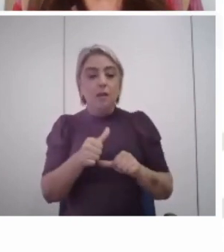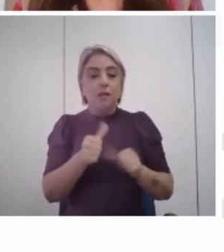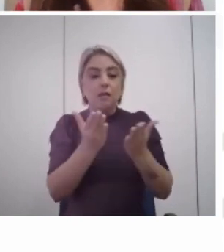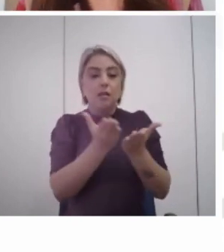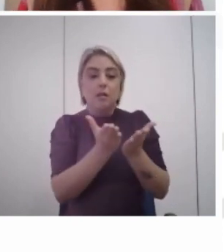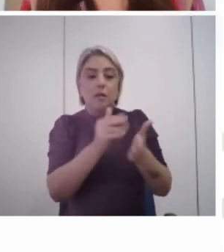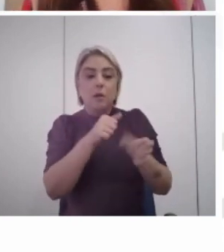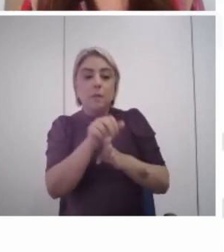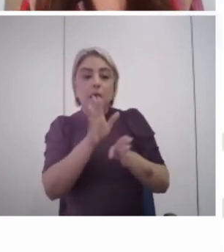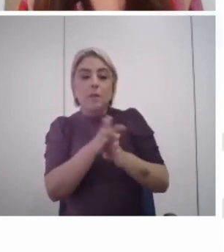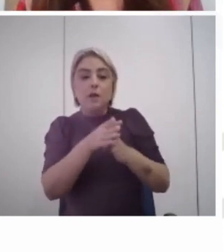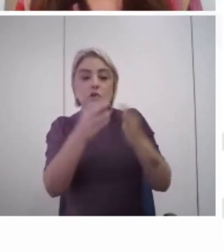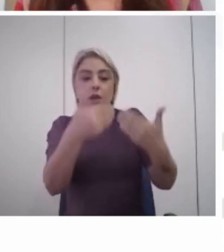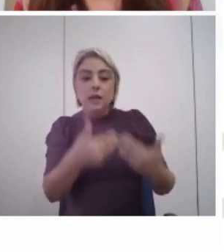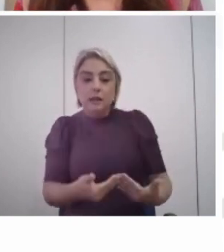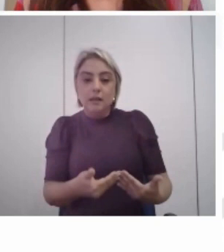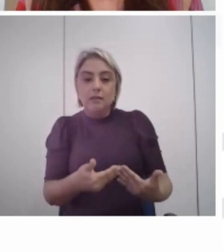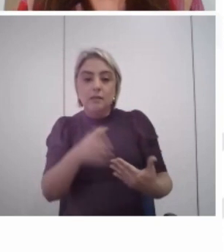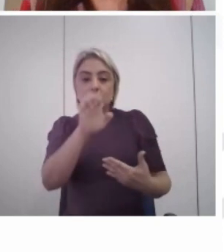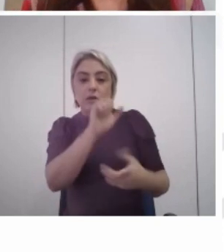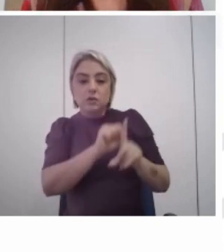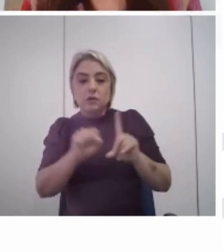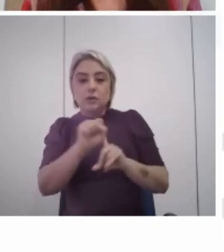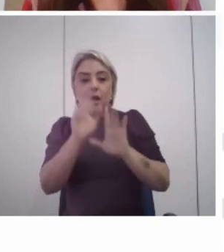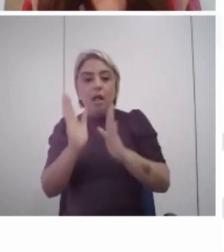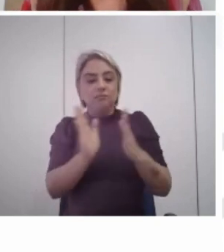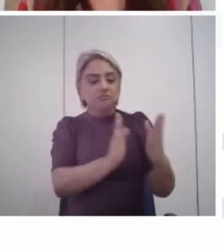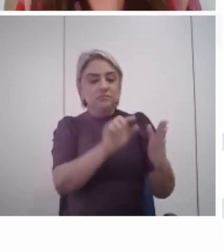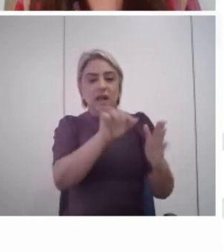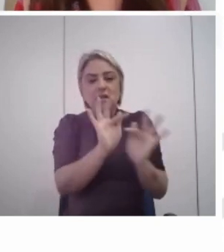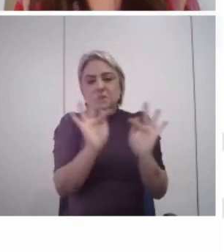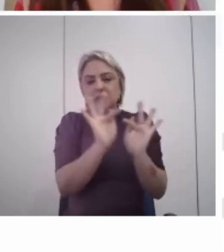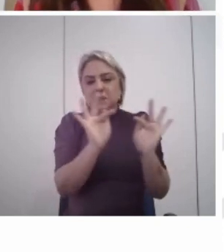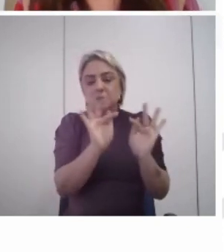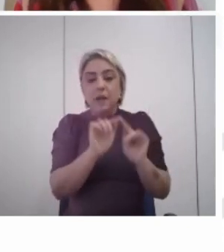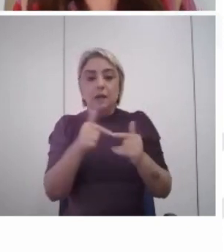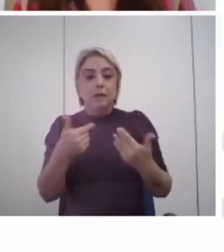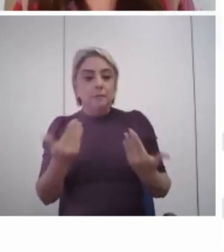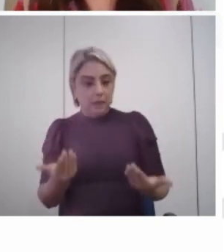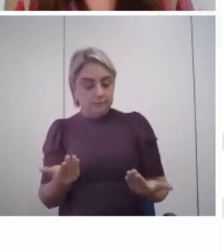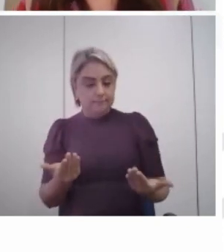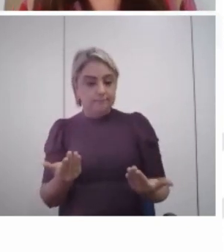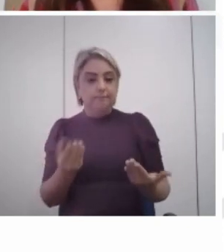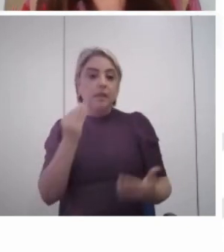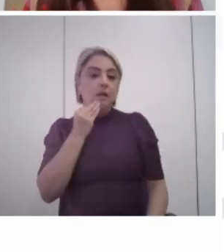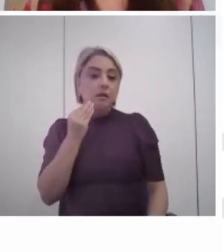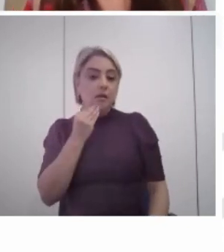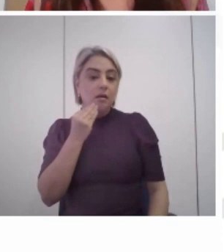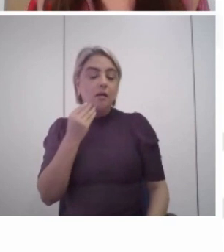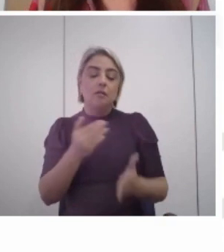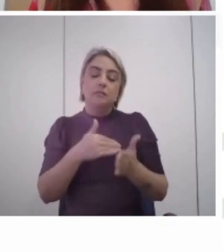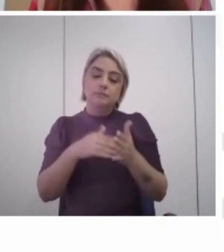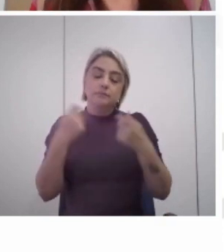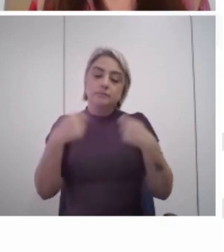do e-social. Antigamente ele nem falava sobre esse campo, que aparentemente era um campo bastante simples, mas em função dessas falhas todas, foi